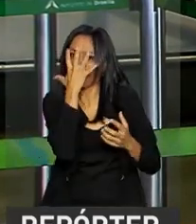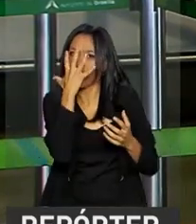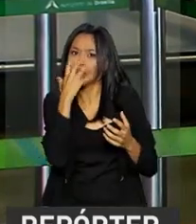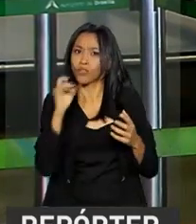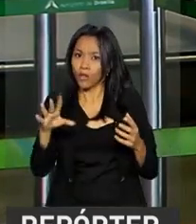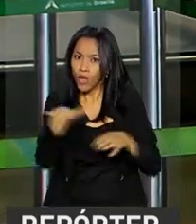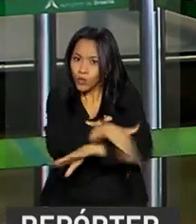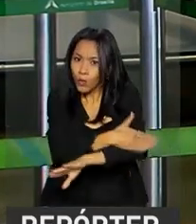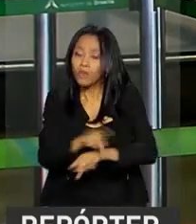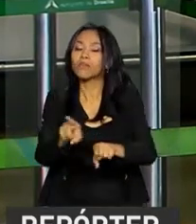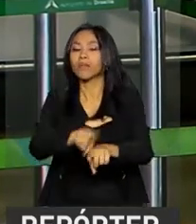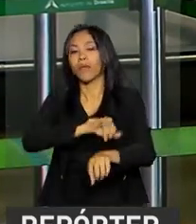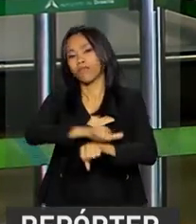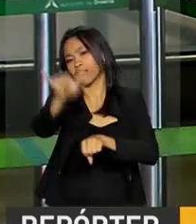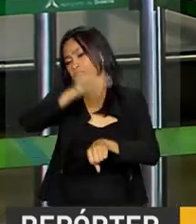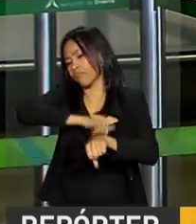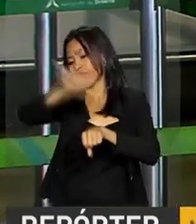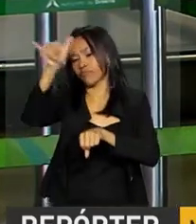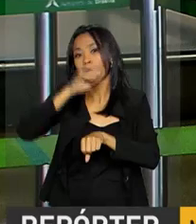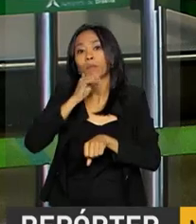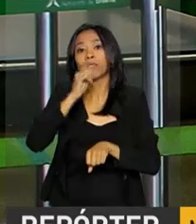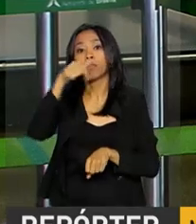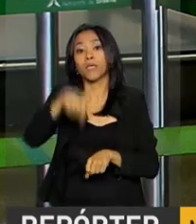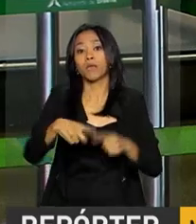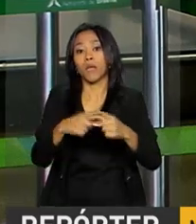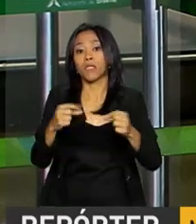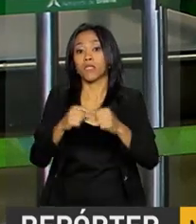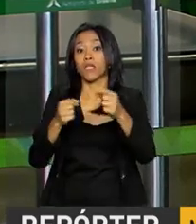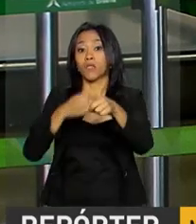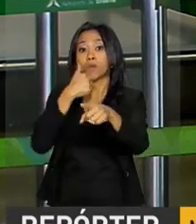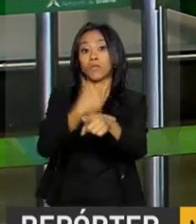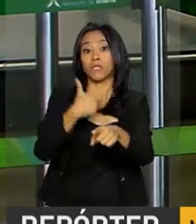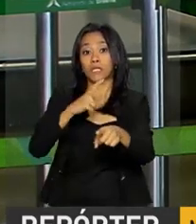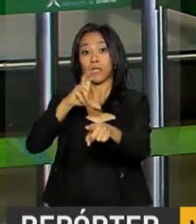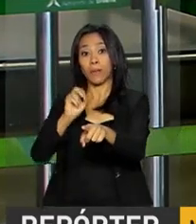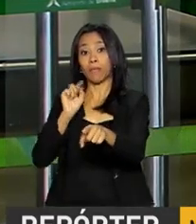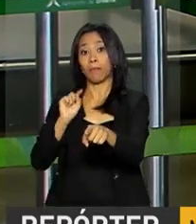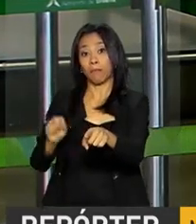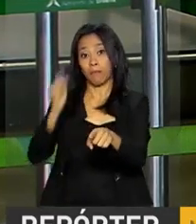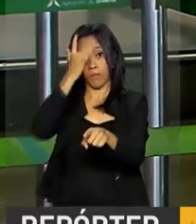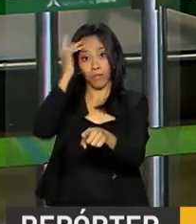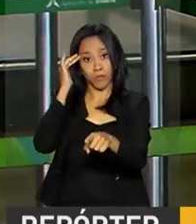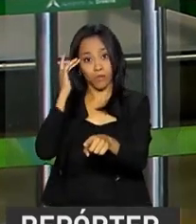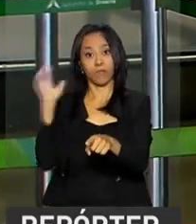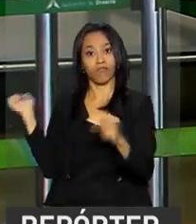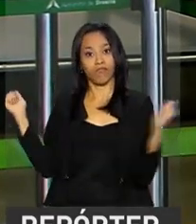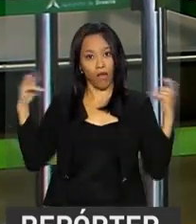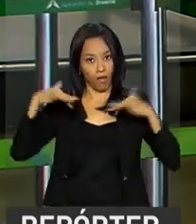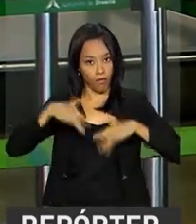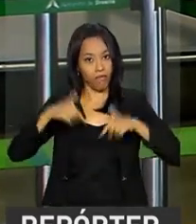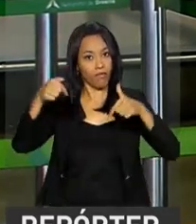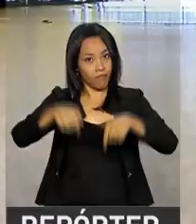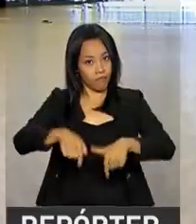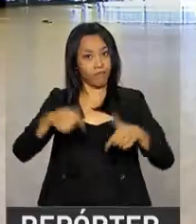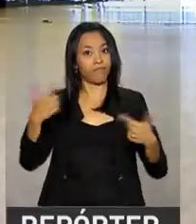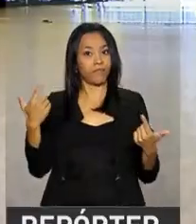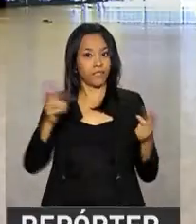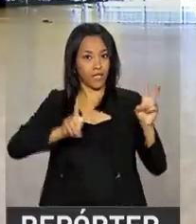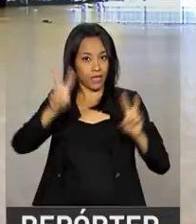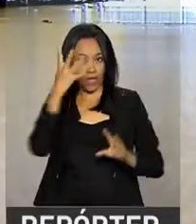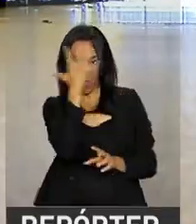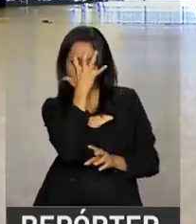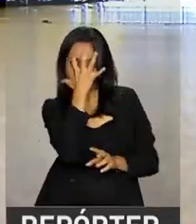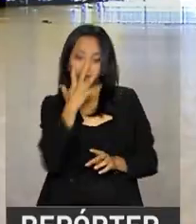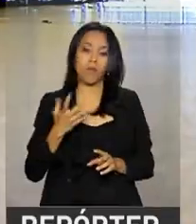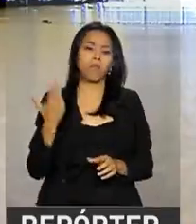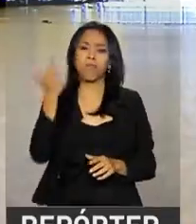muitos aeroportos aqui em brasília por exemplo cerca de 250 mil pessoas devem passar por aqui neste carnaval para que não